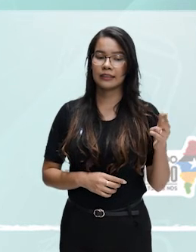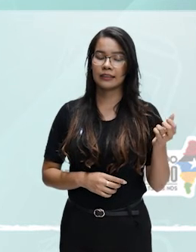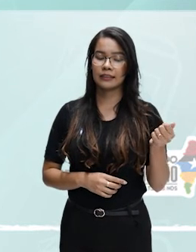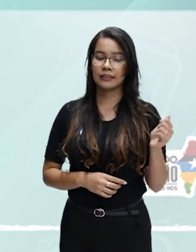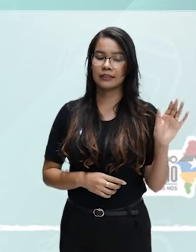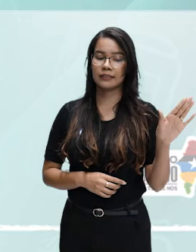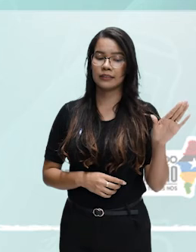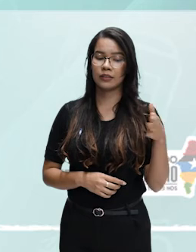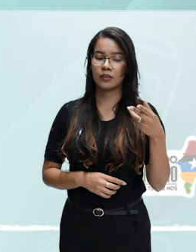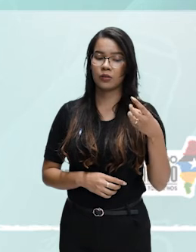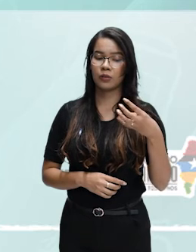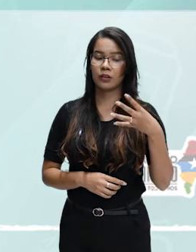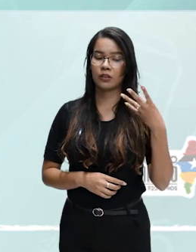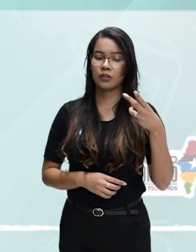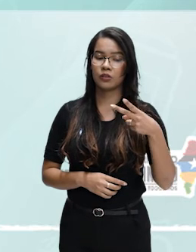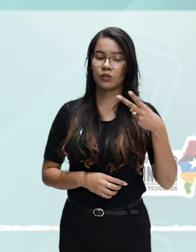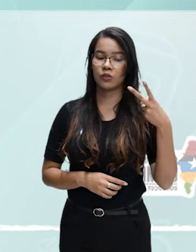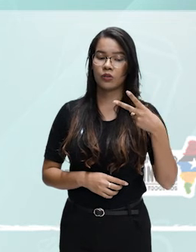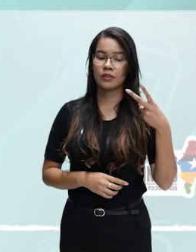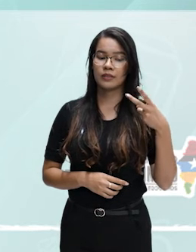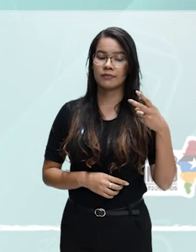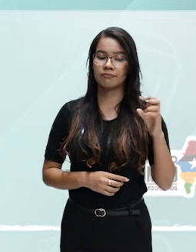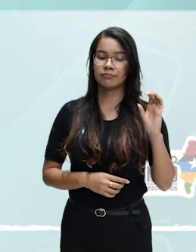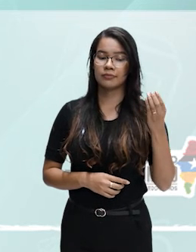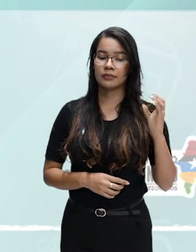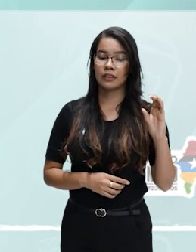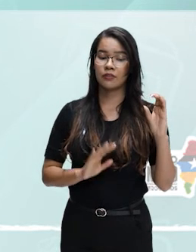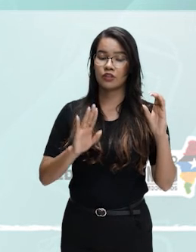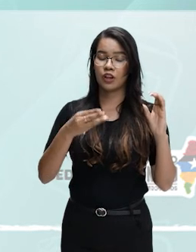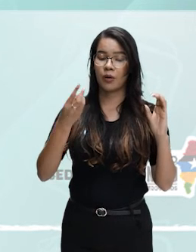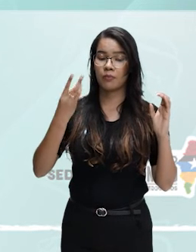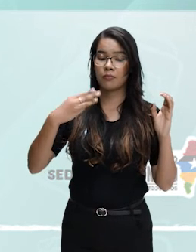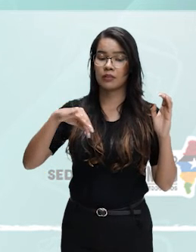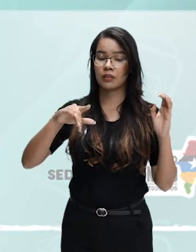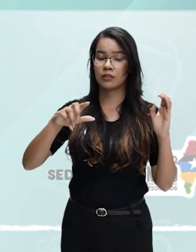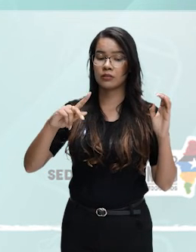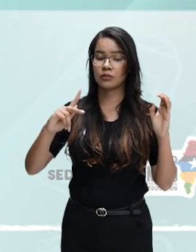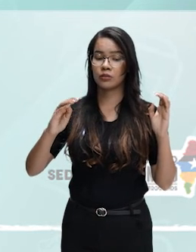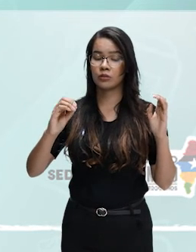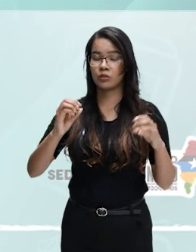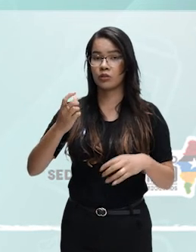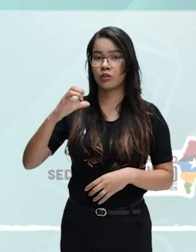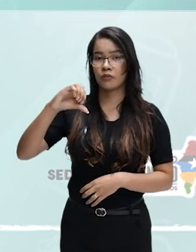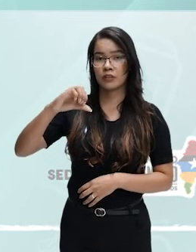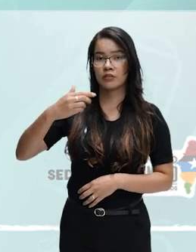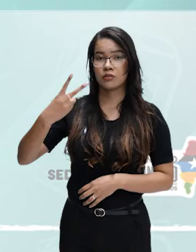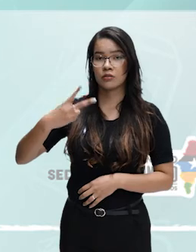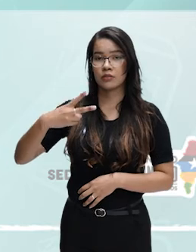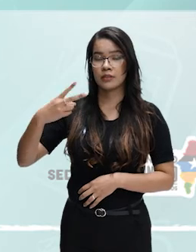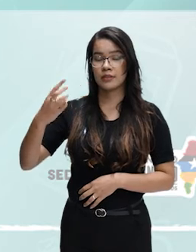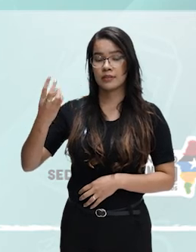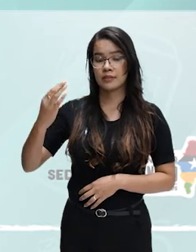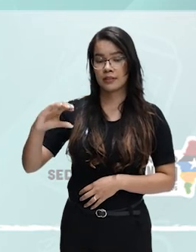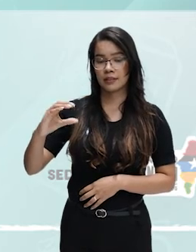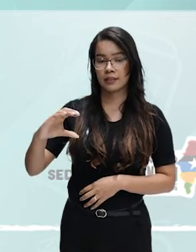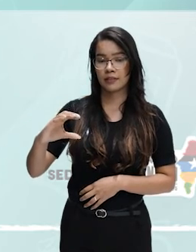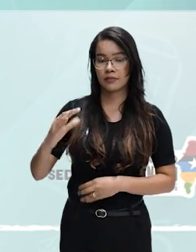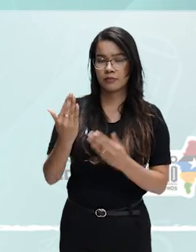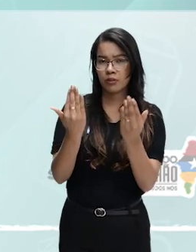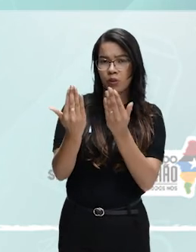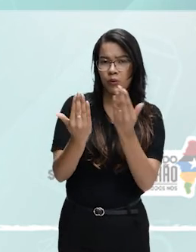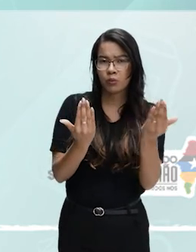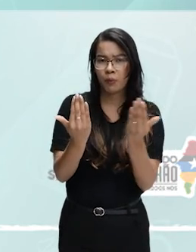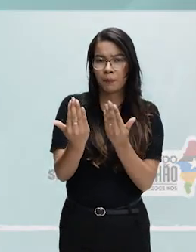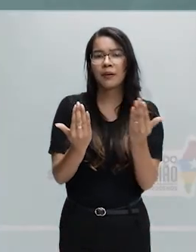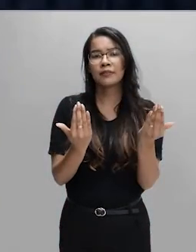O milho, 92 centavos de dólar. Beleza? Então ele faz um comparativo, né, na tabela. A gente tem que estar